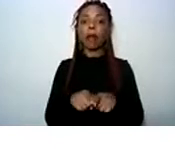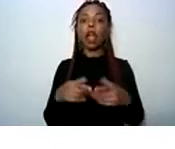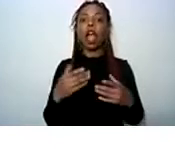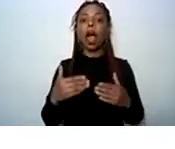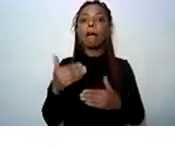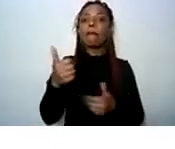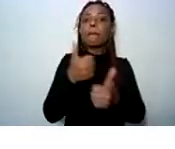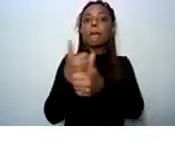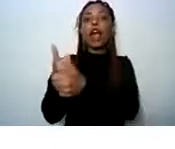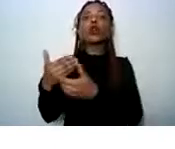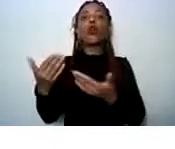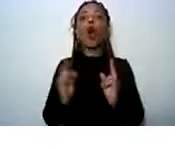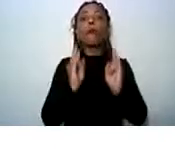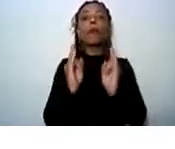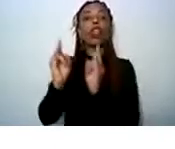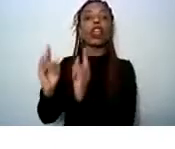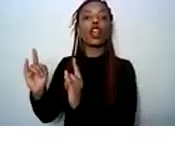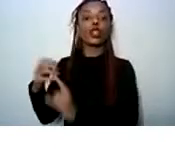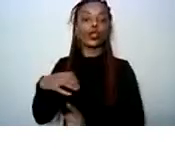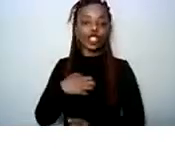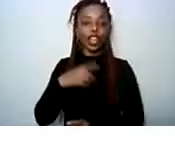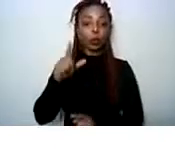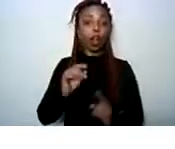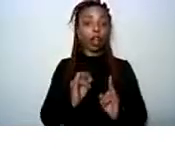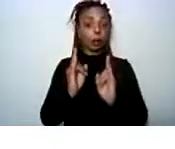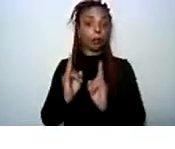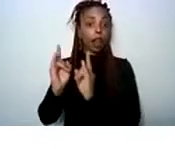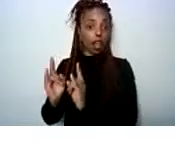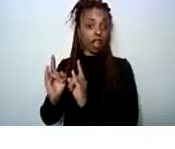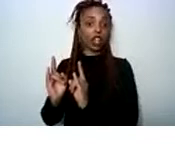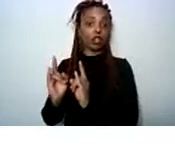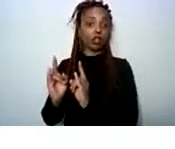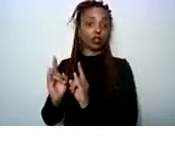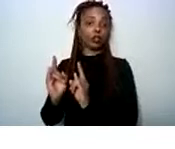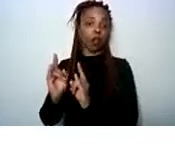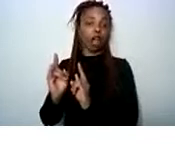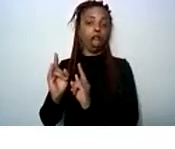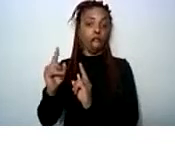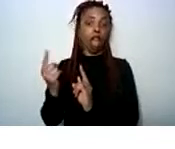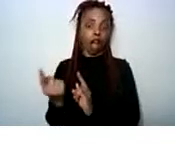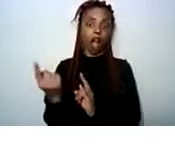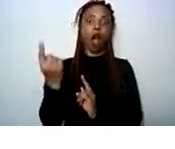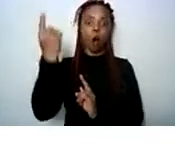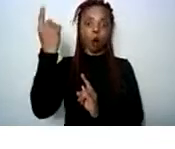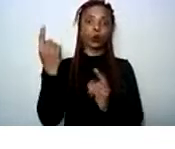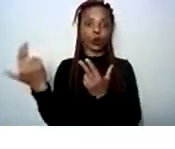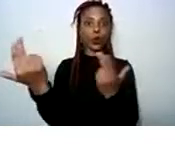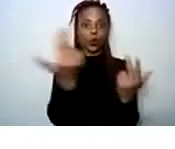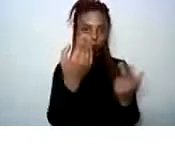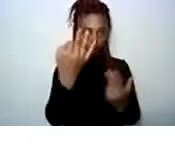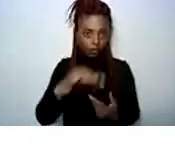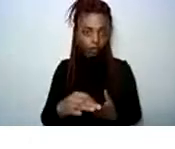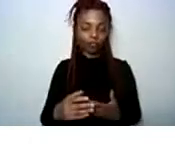estão no entorno dessa biblioteca, que são edifícios com uma certa altura também. A gente consegue